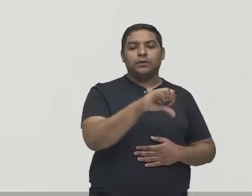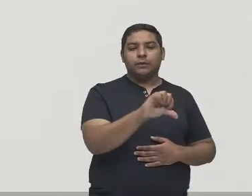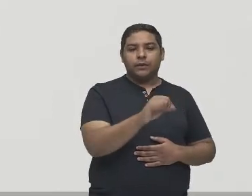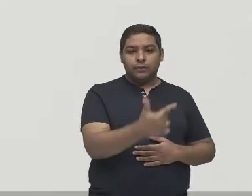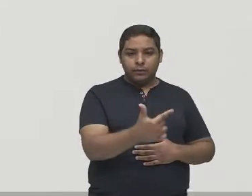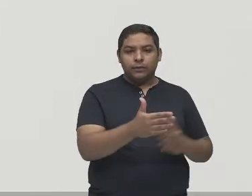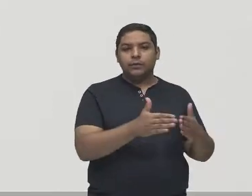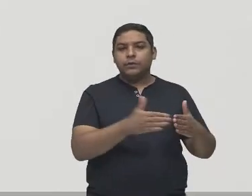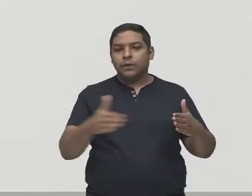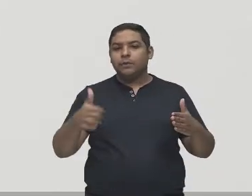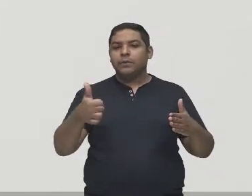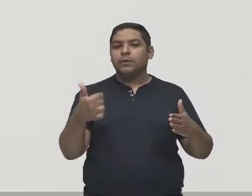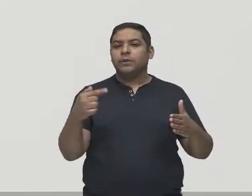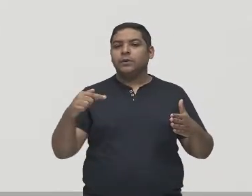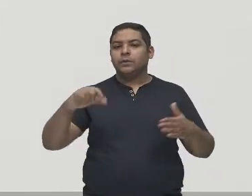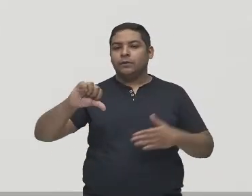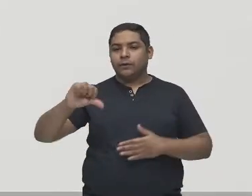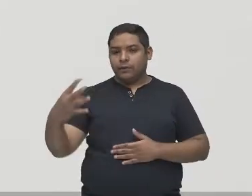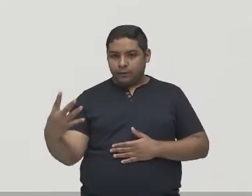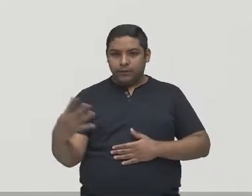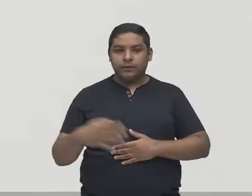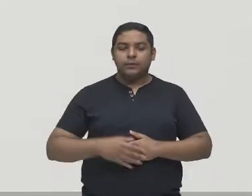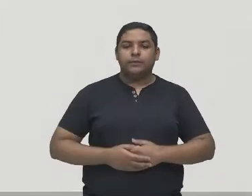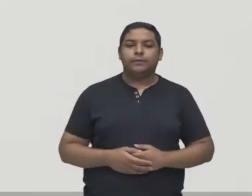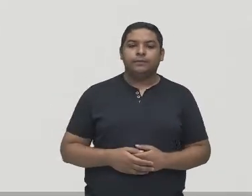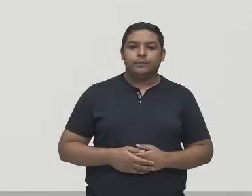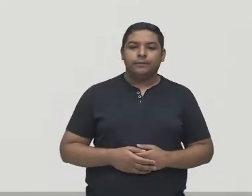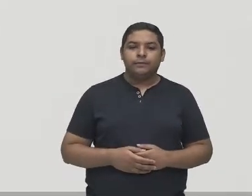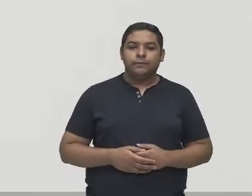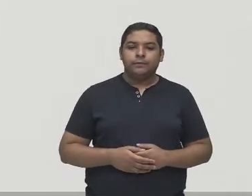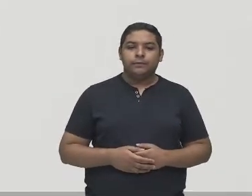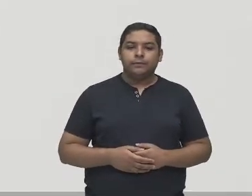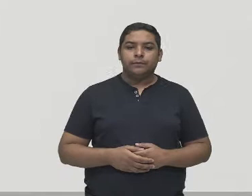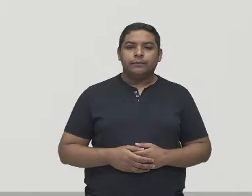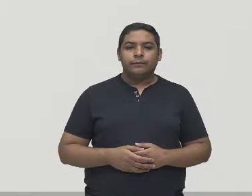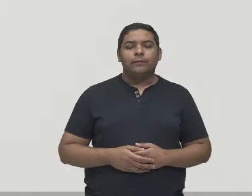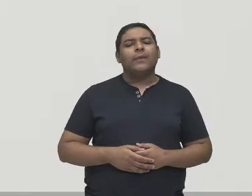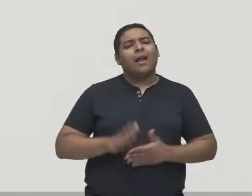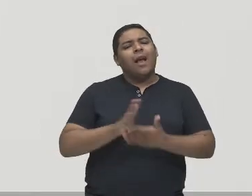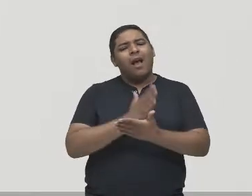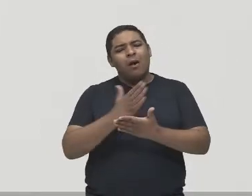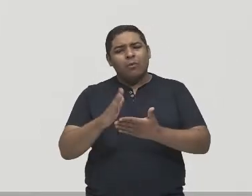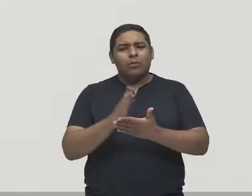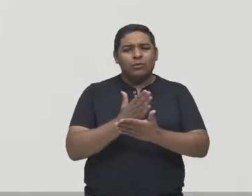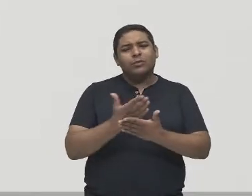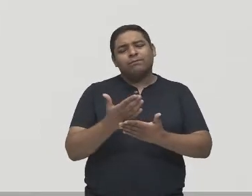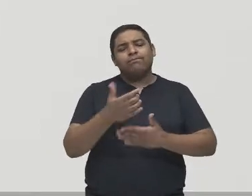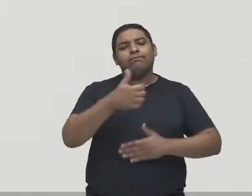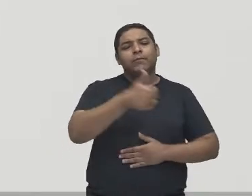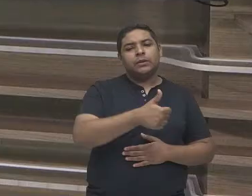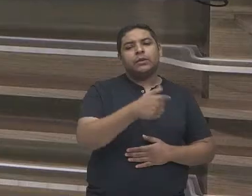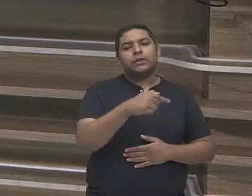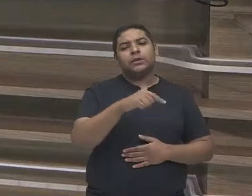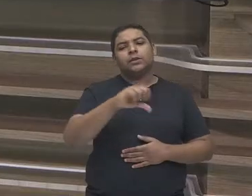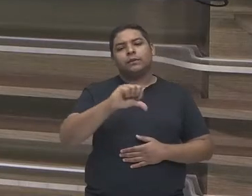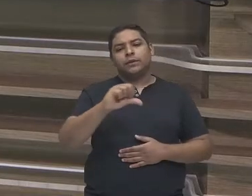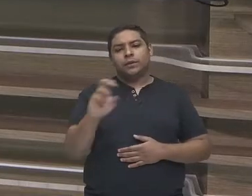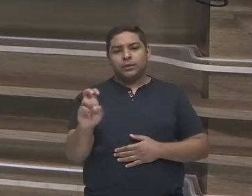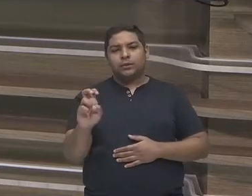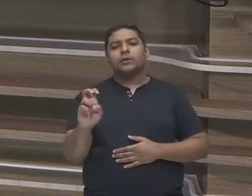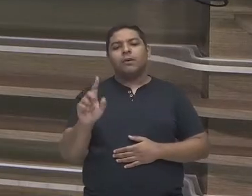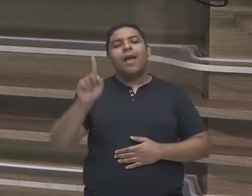vai ter o terror. Leiam-se que em alguns livros vocês vão encontrar 1795, mas é justamente o calendário